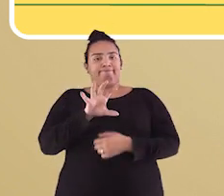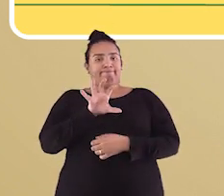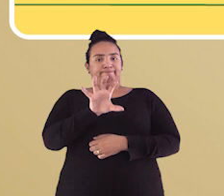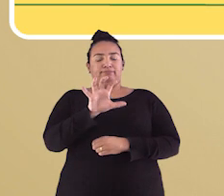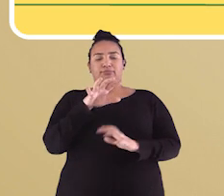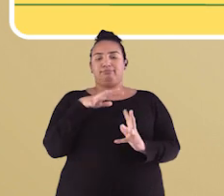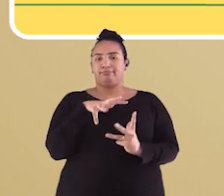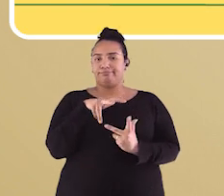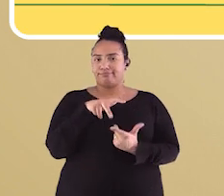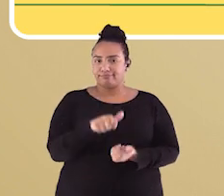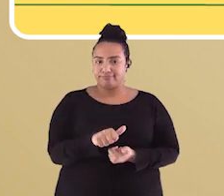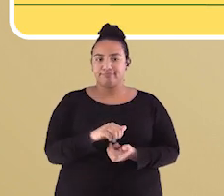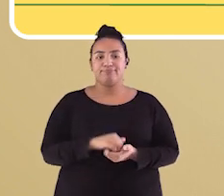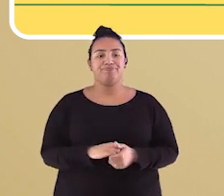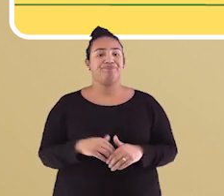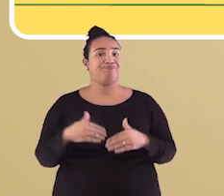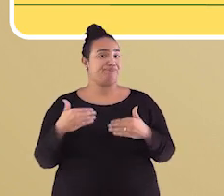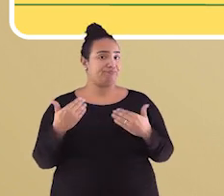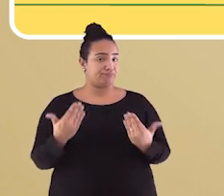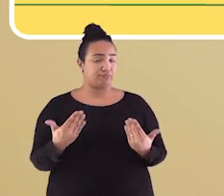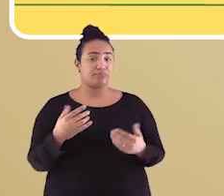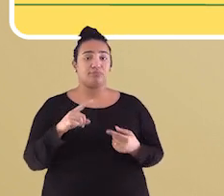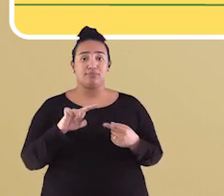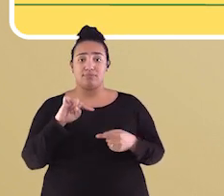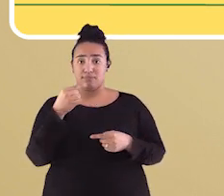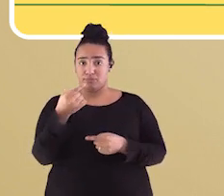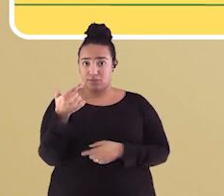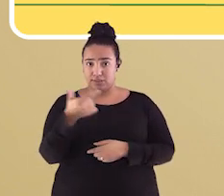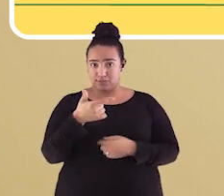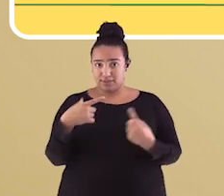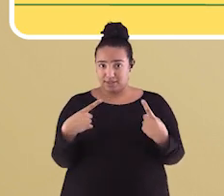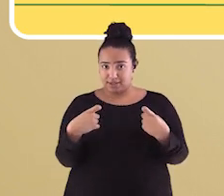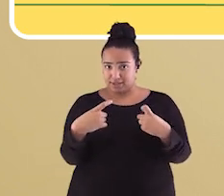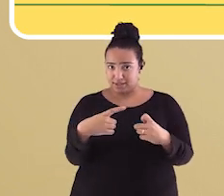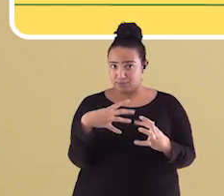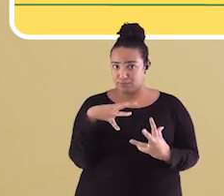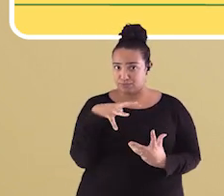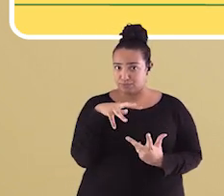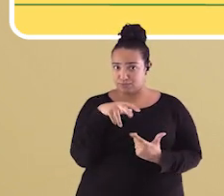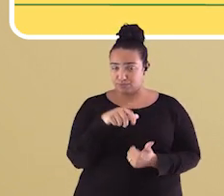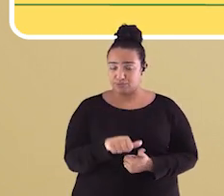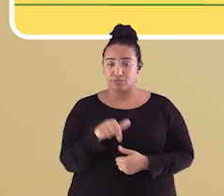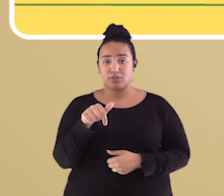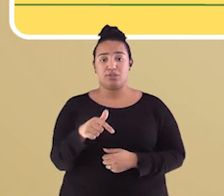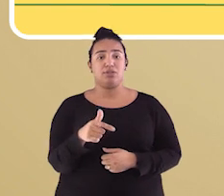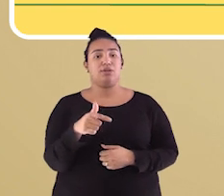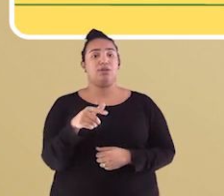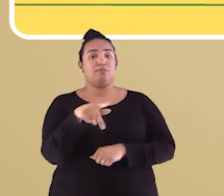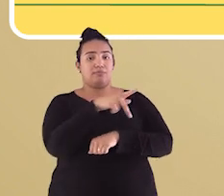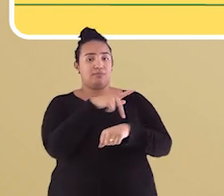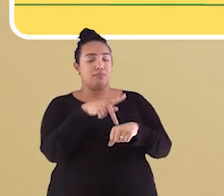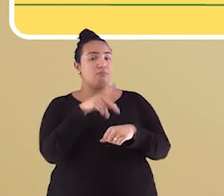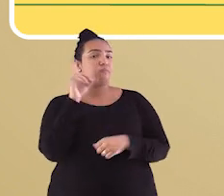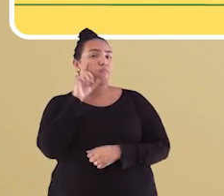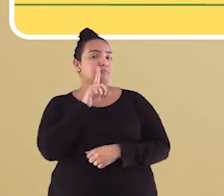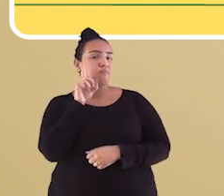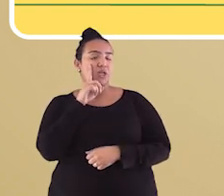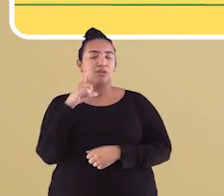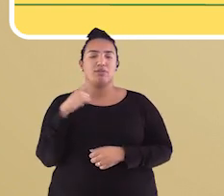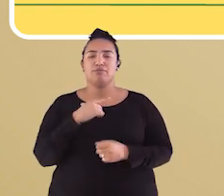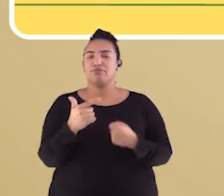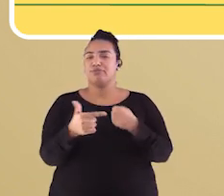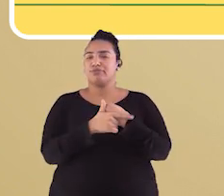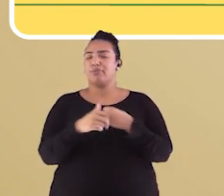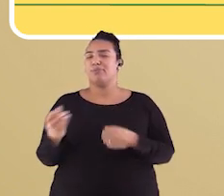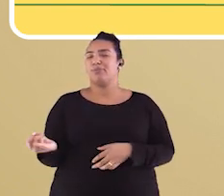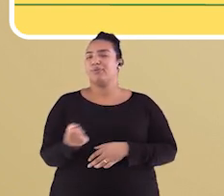mundo. Após as duas grandes guerras mundiais, os Estados Unidos tiveram um papel importante de poder